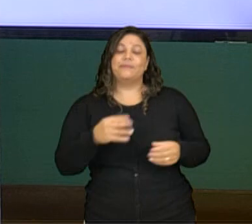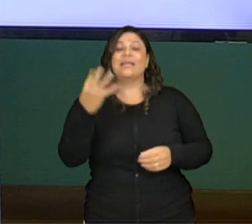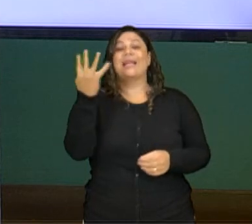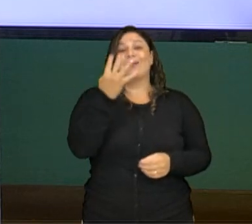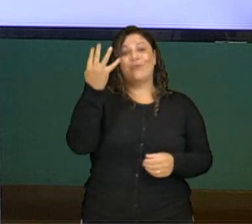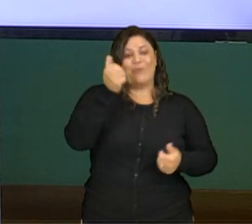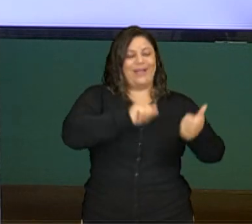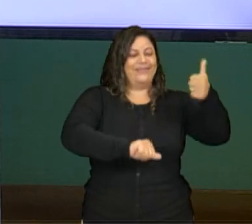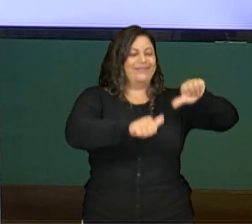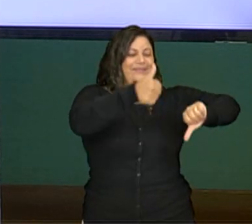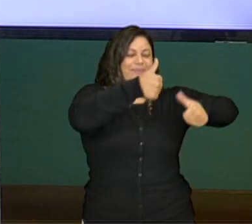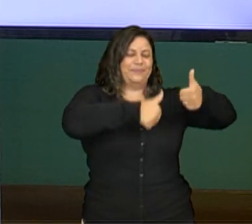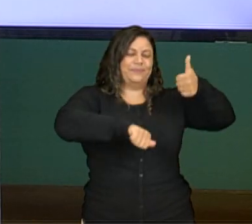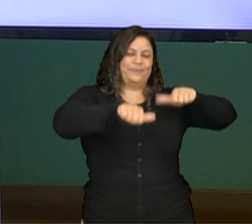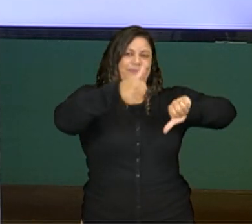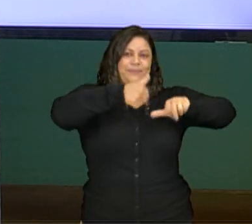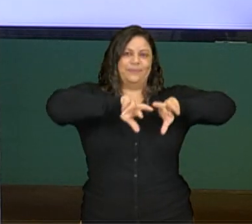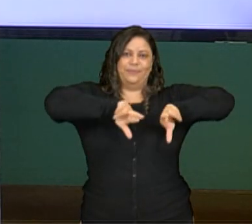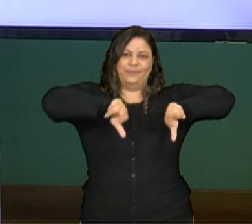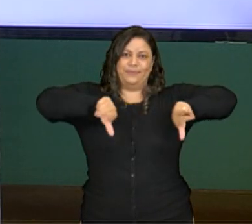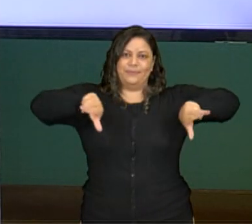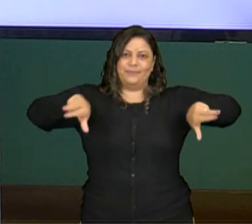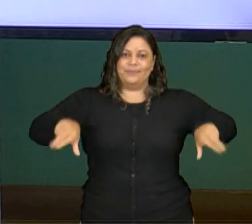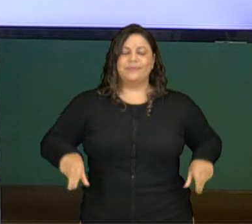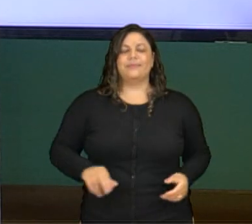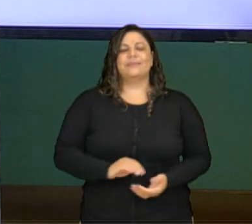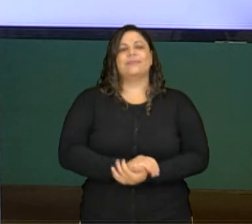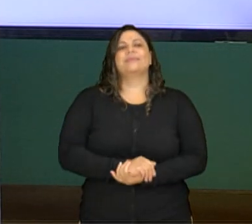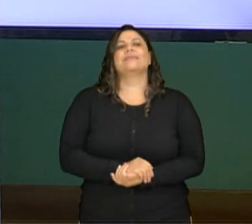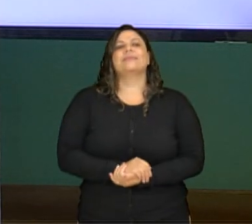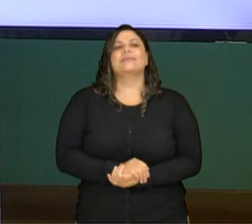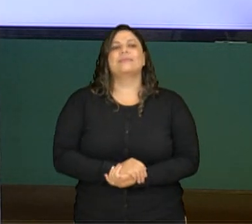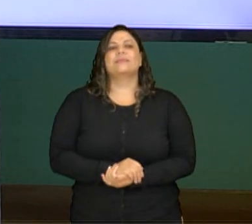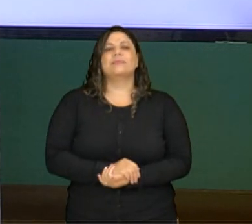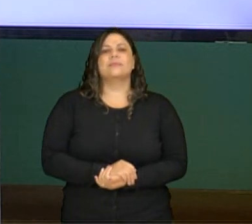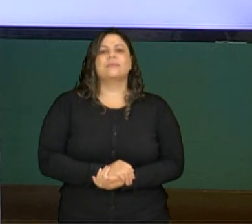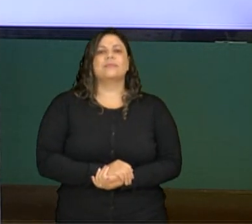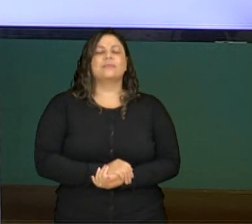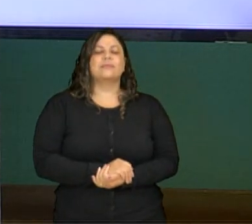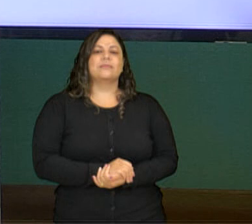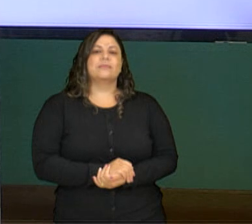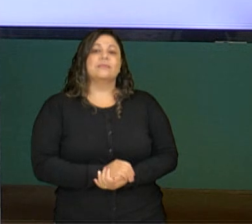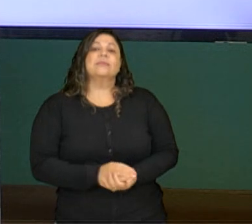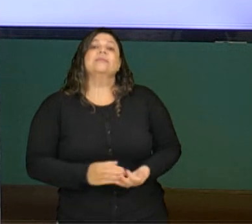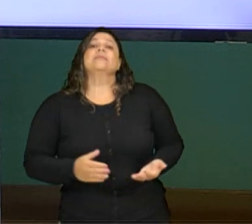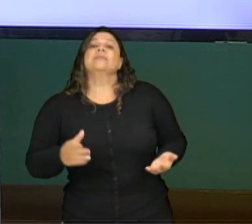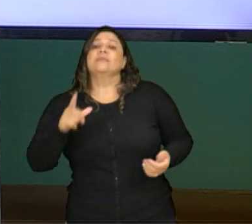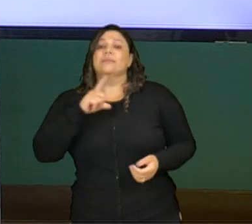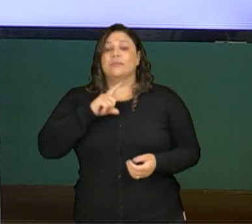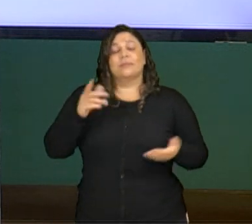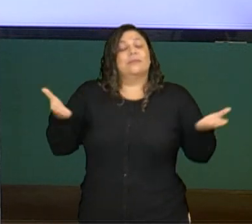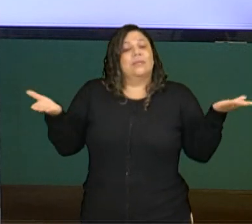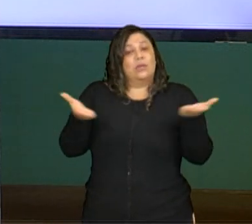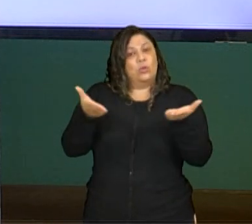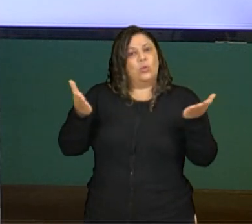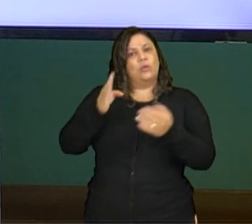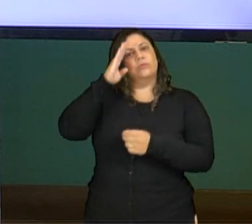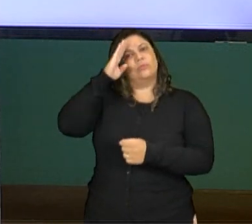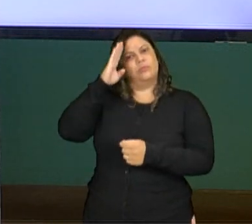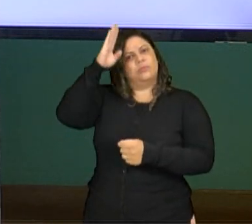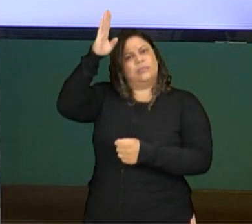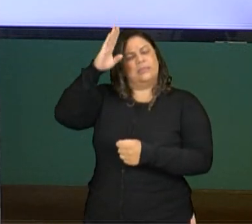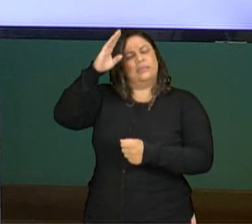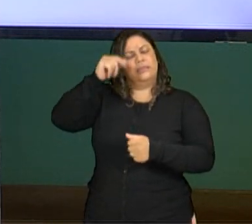de formas variadas. E aqui nós temos os principais átomos